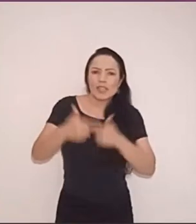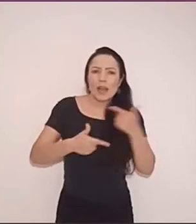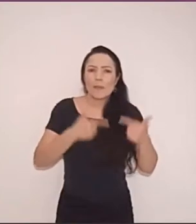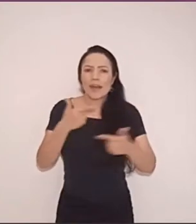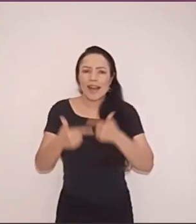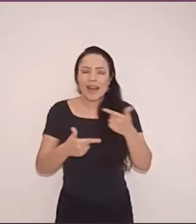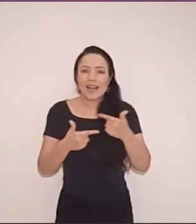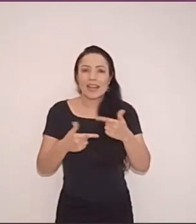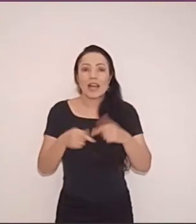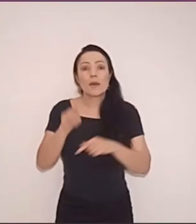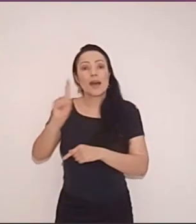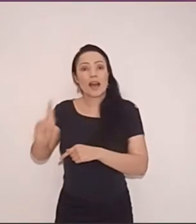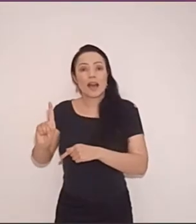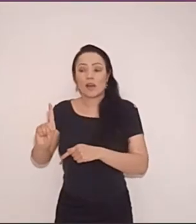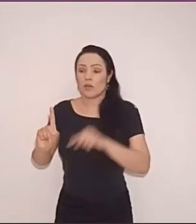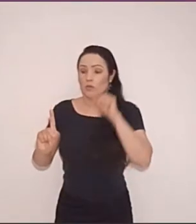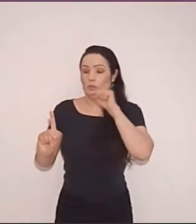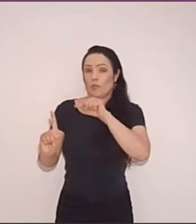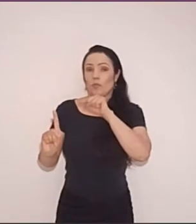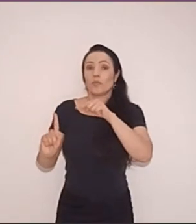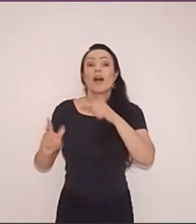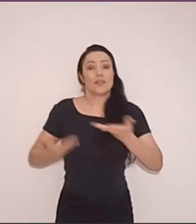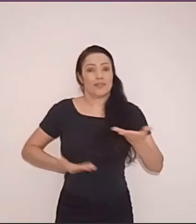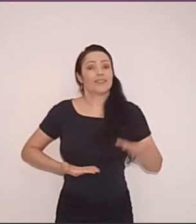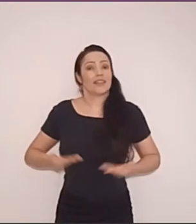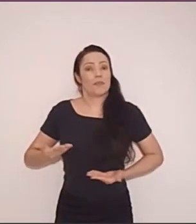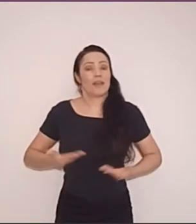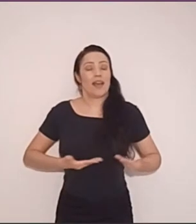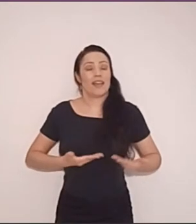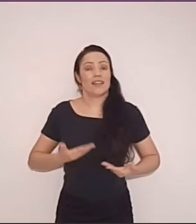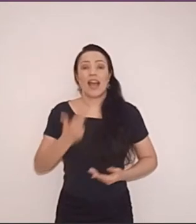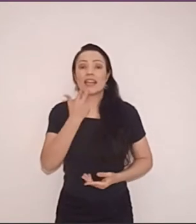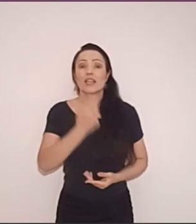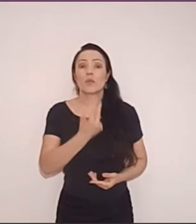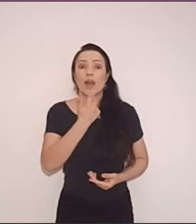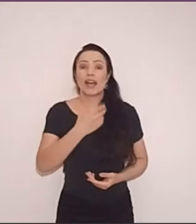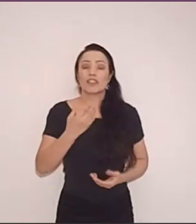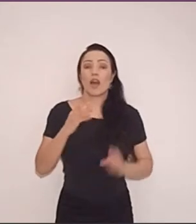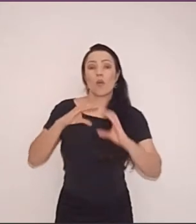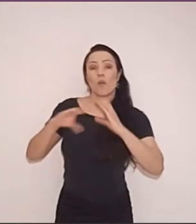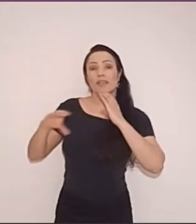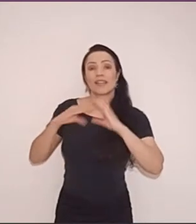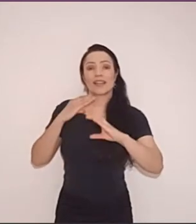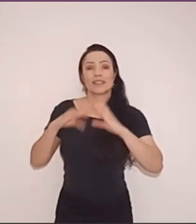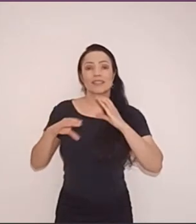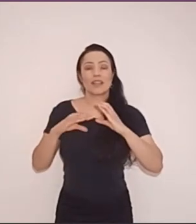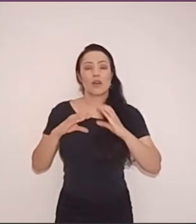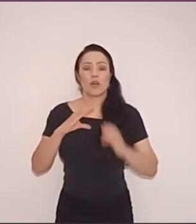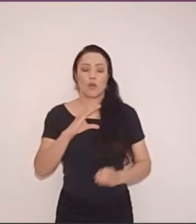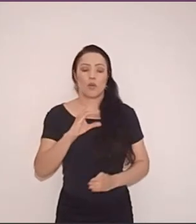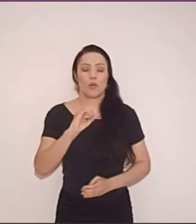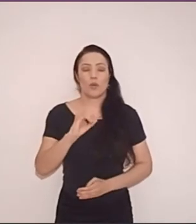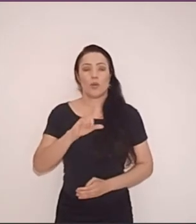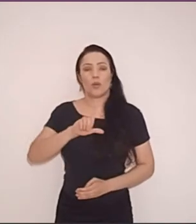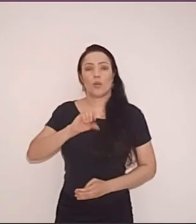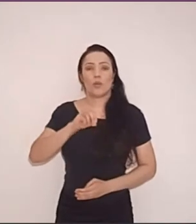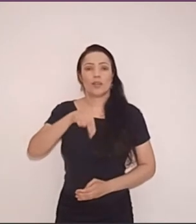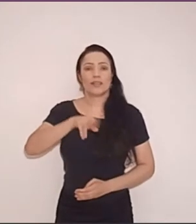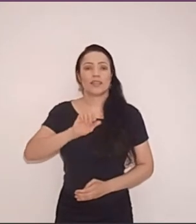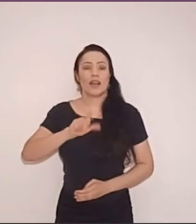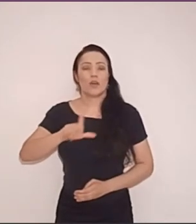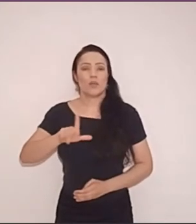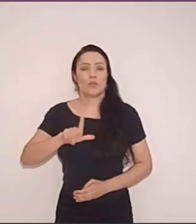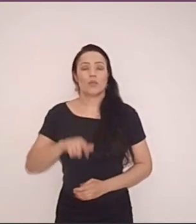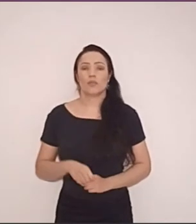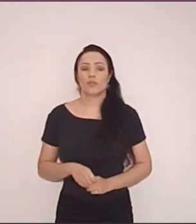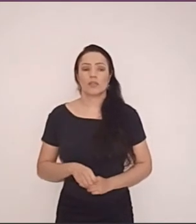trabalhador e essa é uma linguagem é uma comunicação realista não é